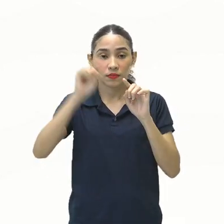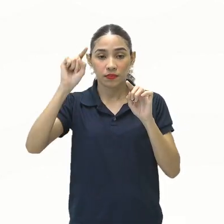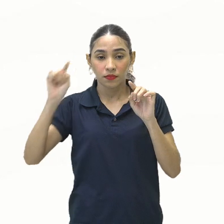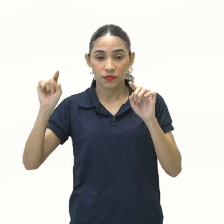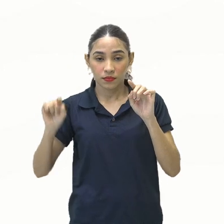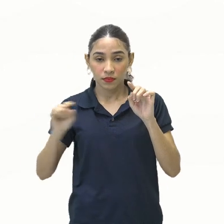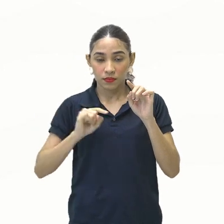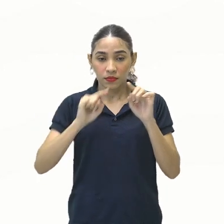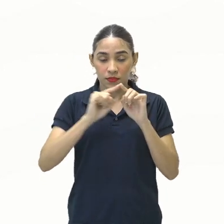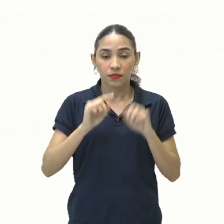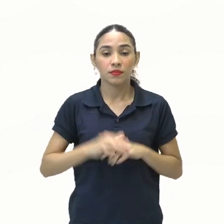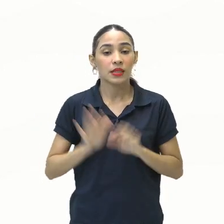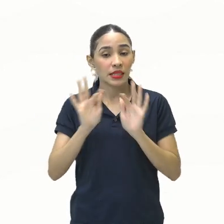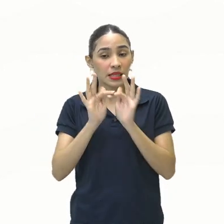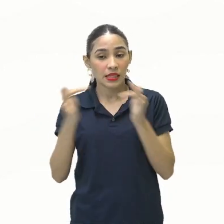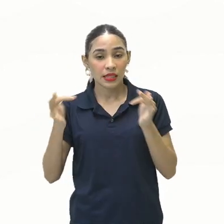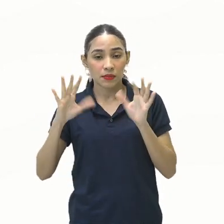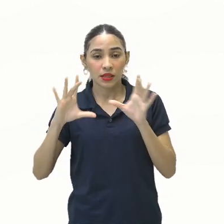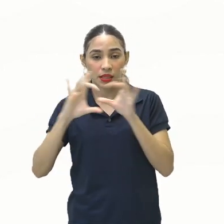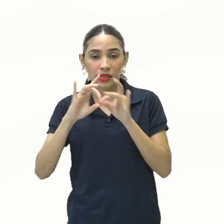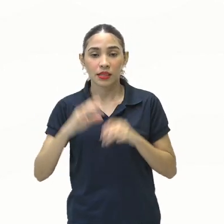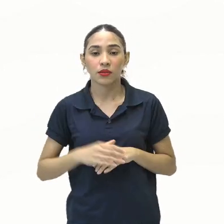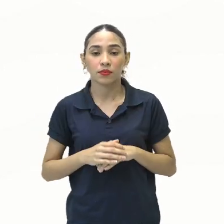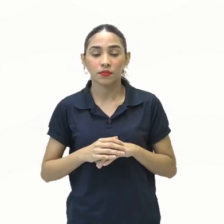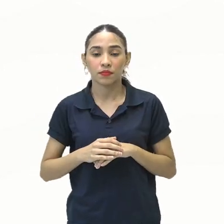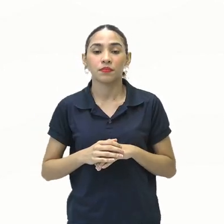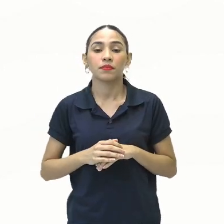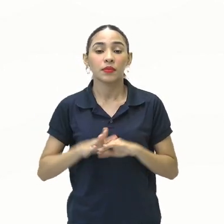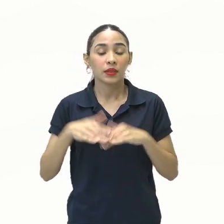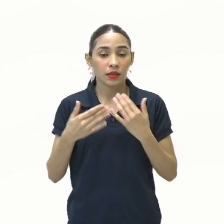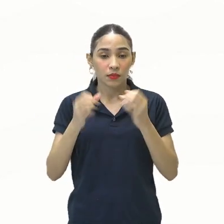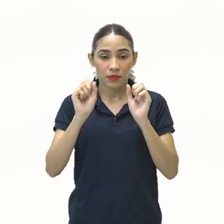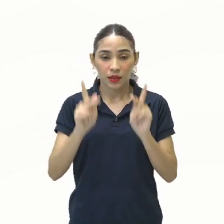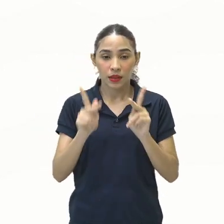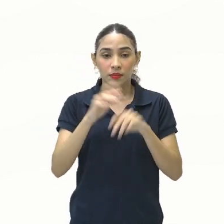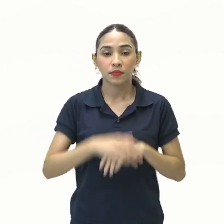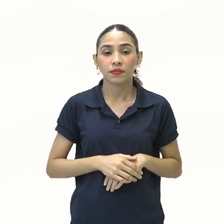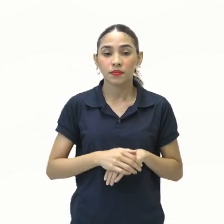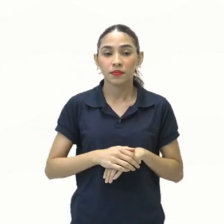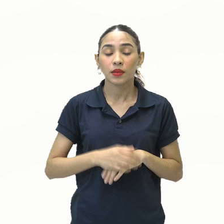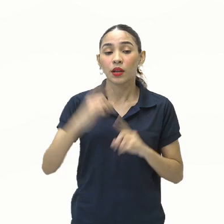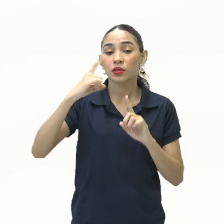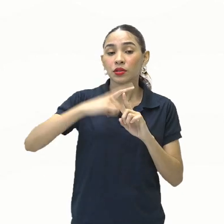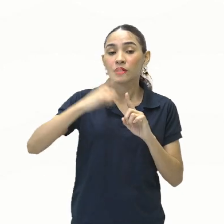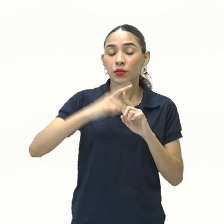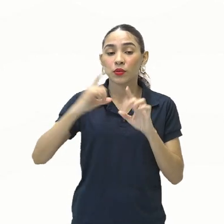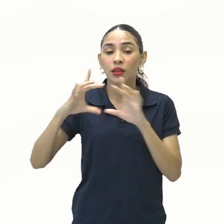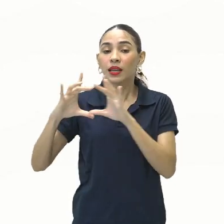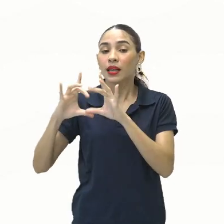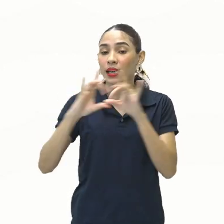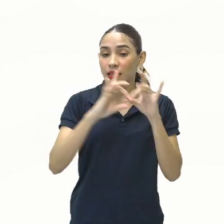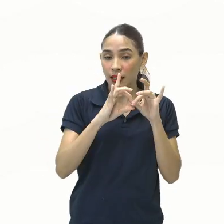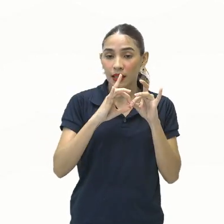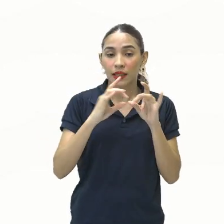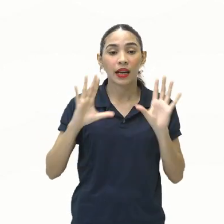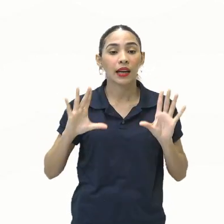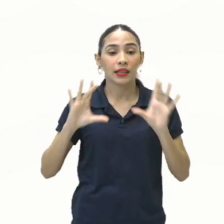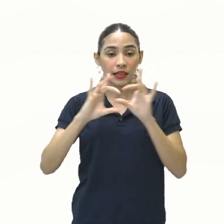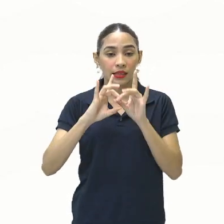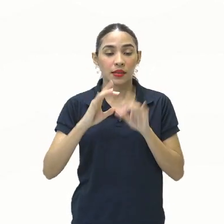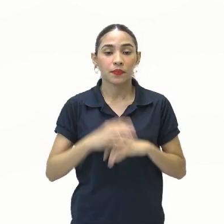aqui, saturada. Essa outra aqui, saturada, certo? Então, quanto ao tipo de cadeia, de